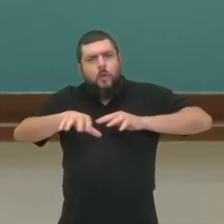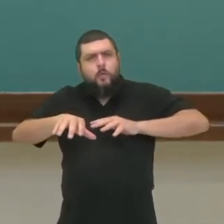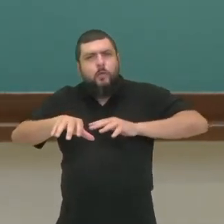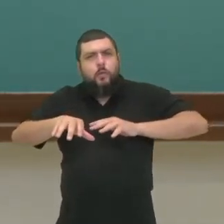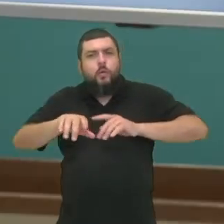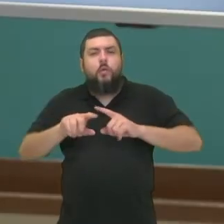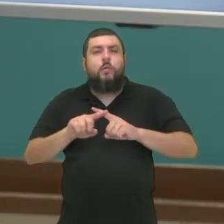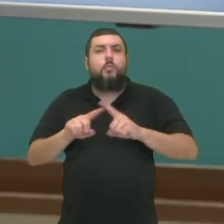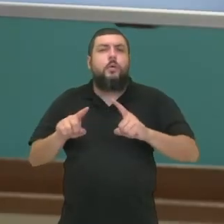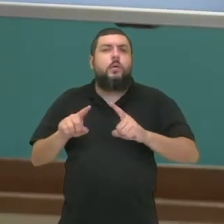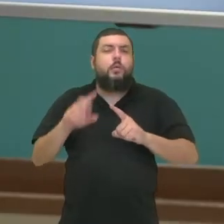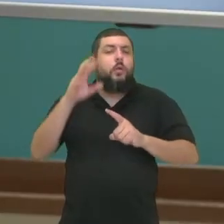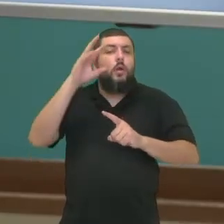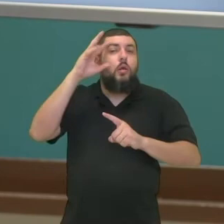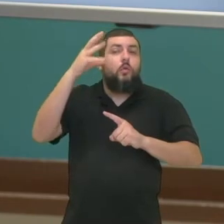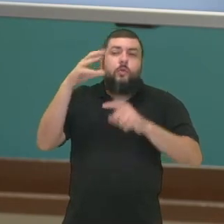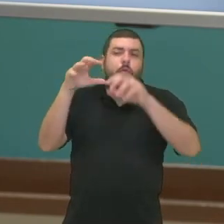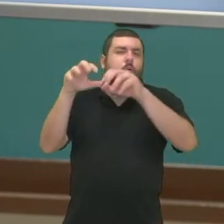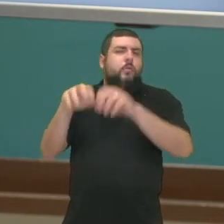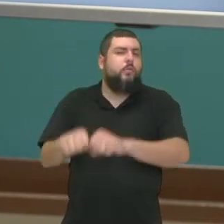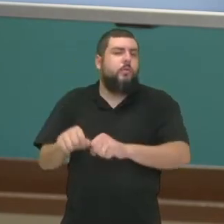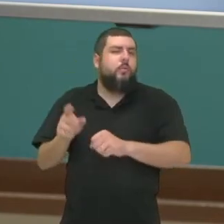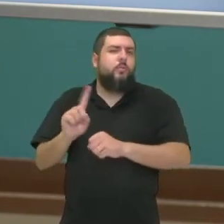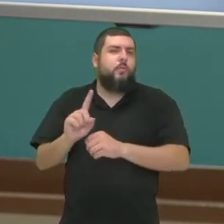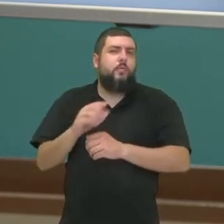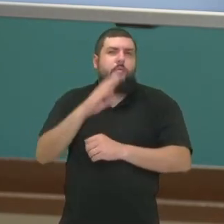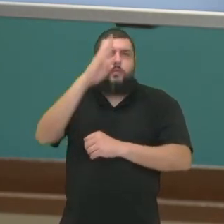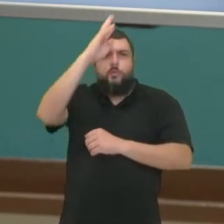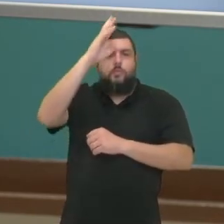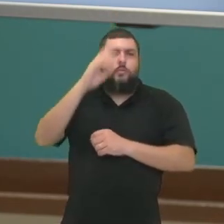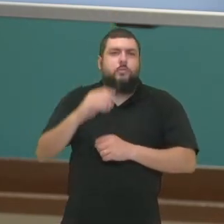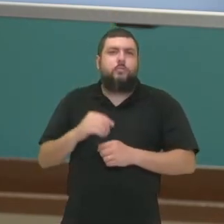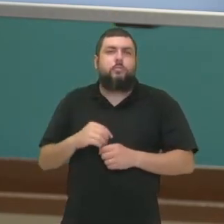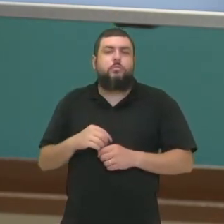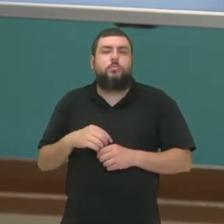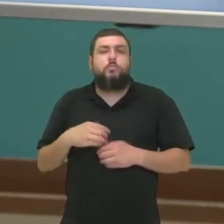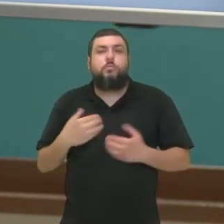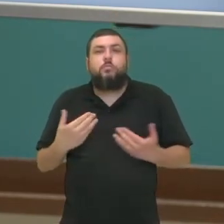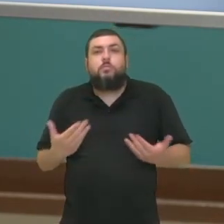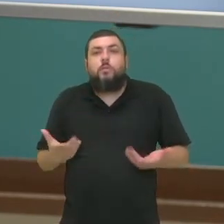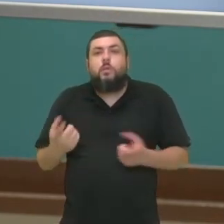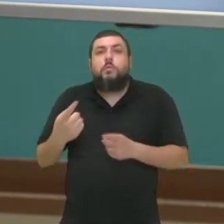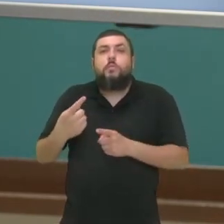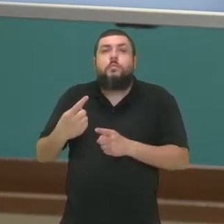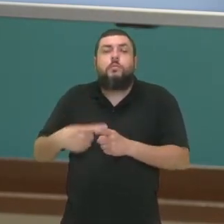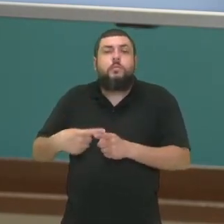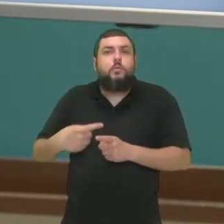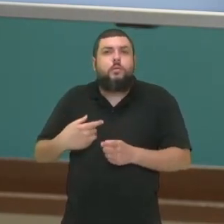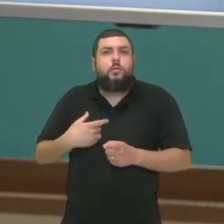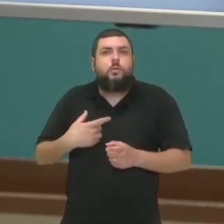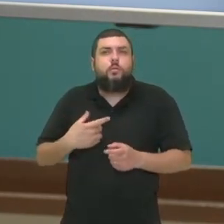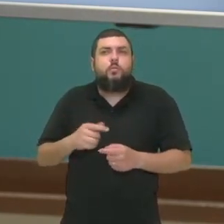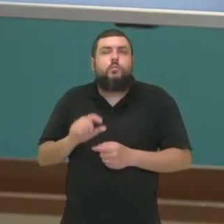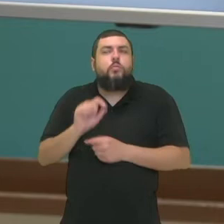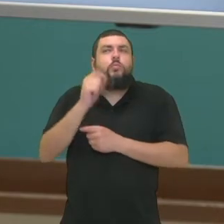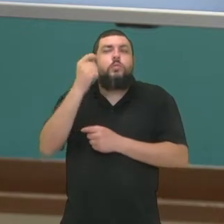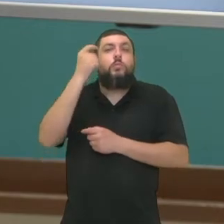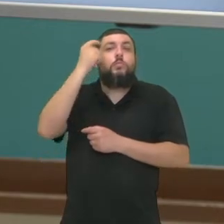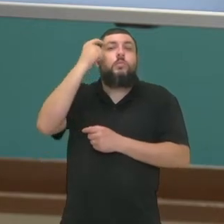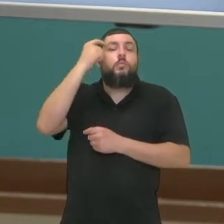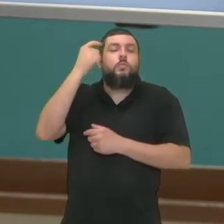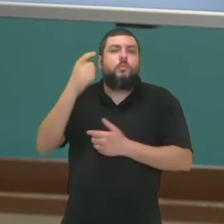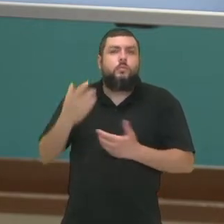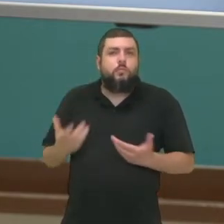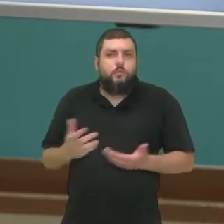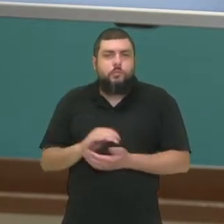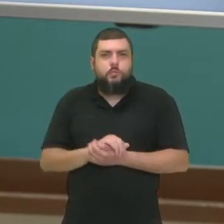difícil. Gente, é os chamados mistérios da história. Sabe Deus o que que passou na cabeça do Aníbal? A